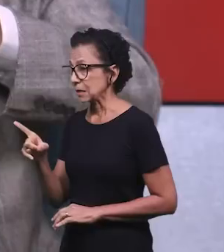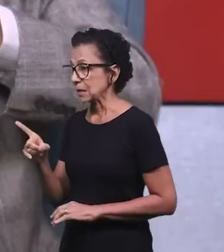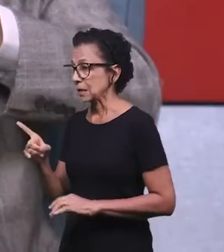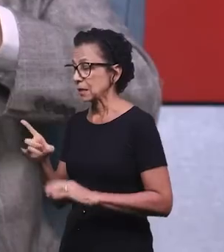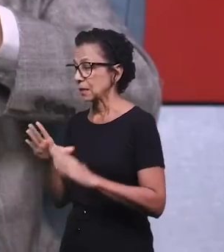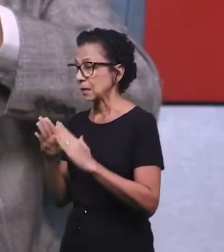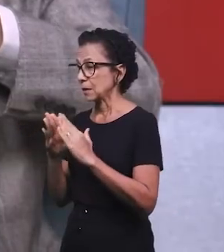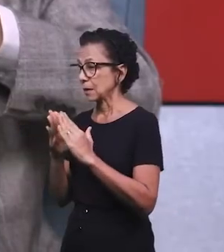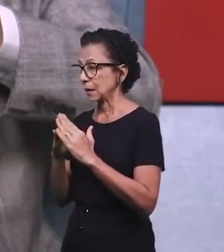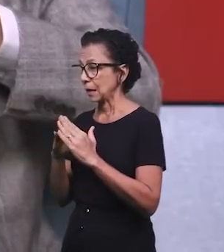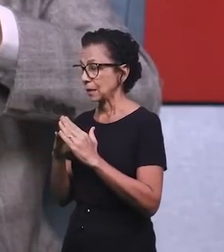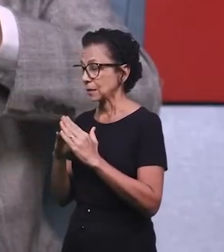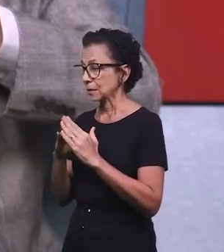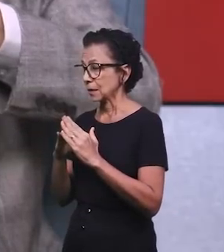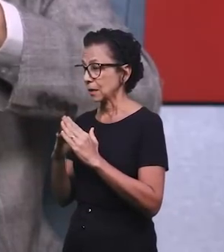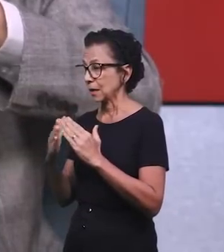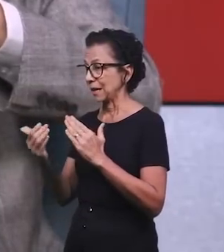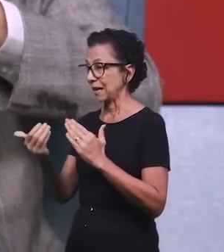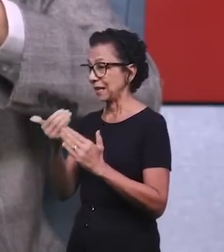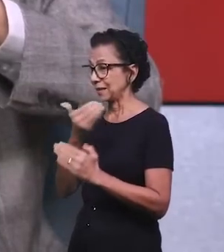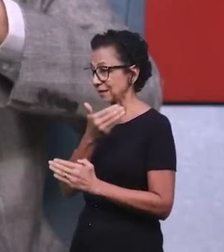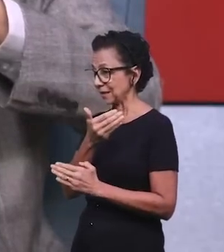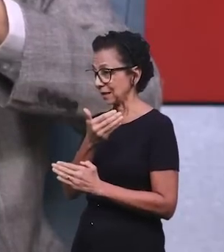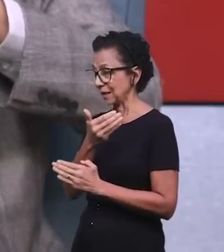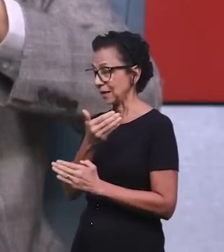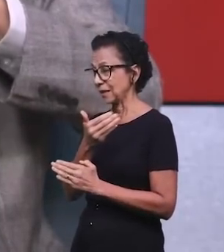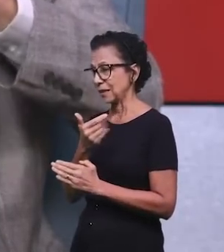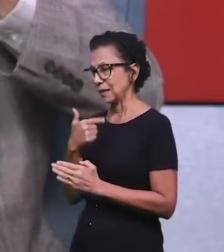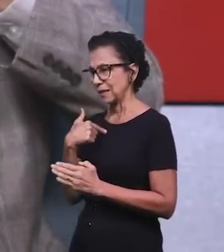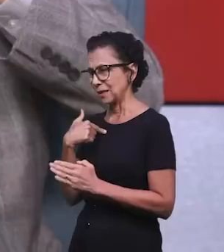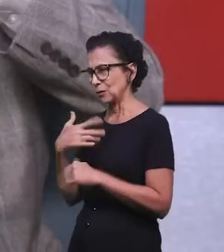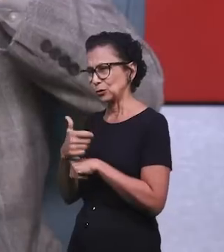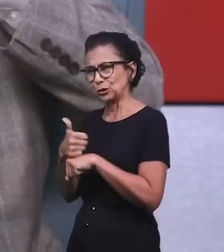sua e ele vai ser curado.